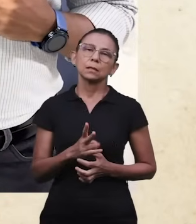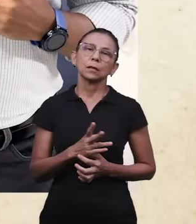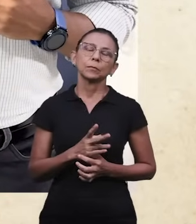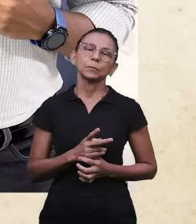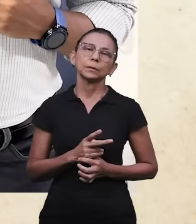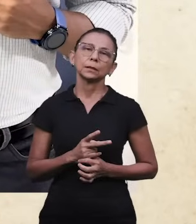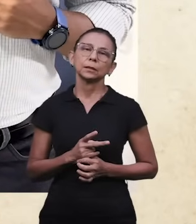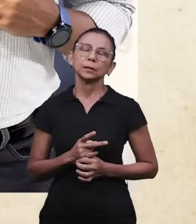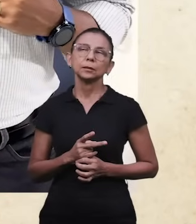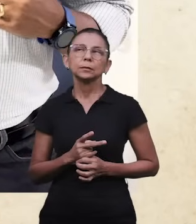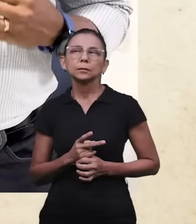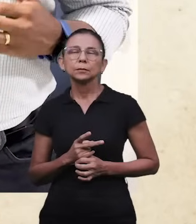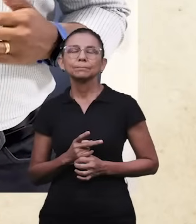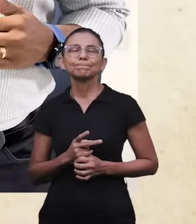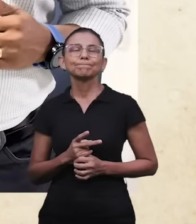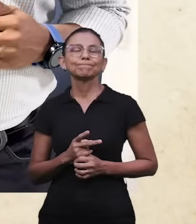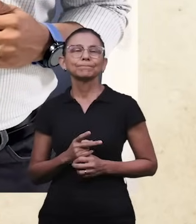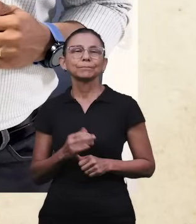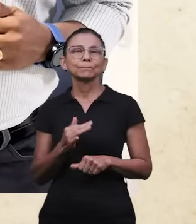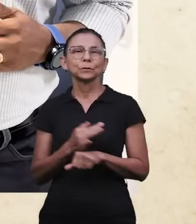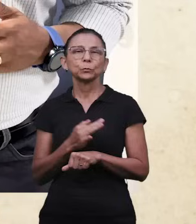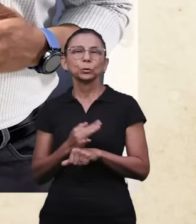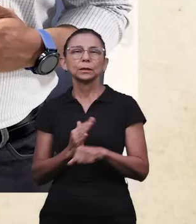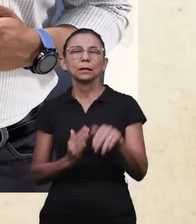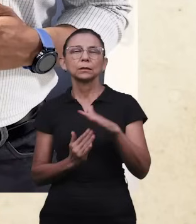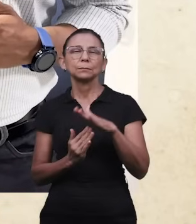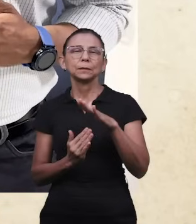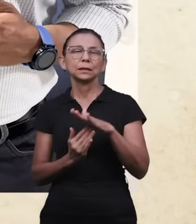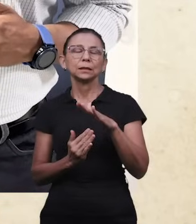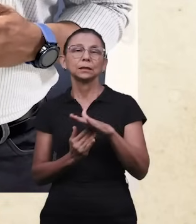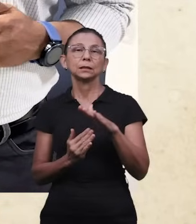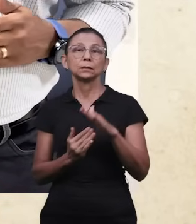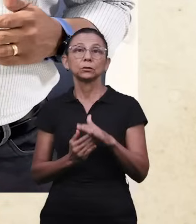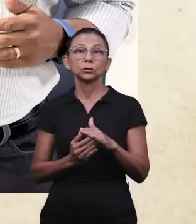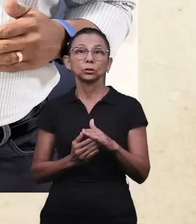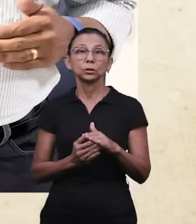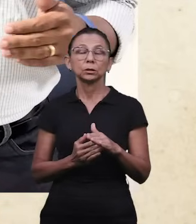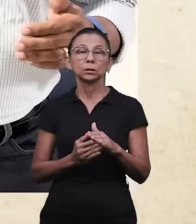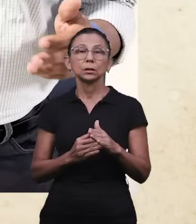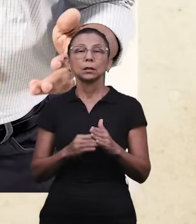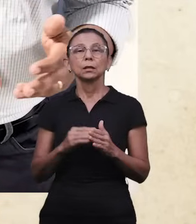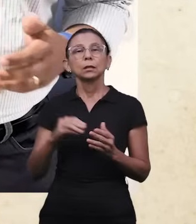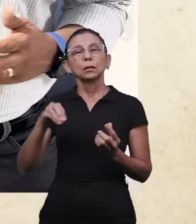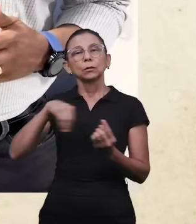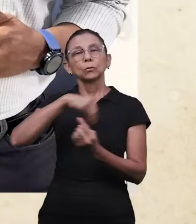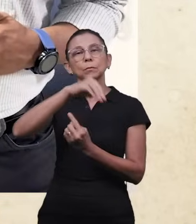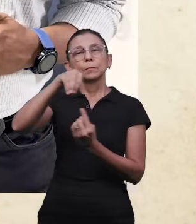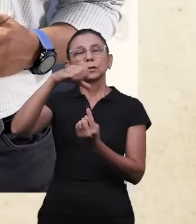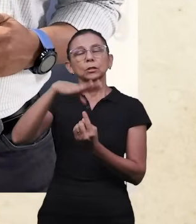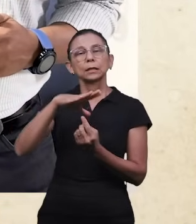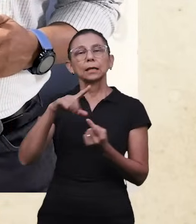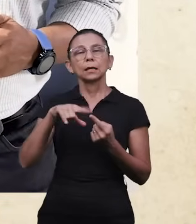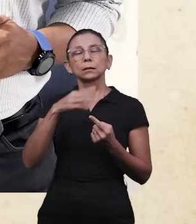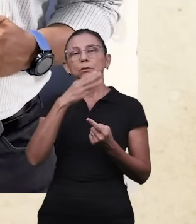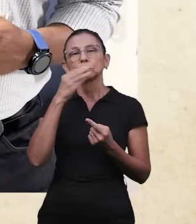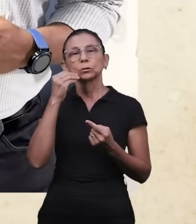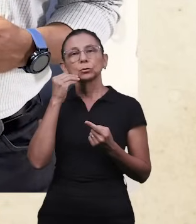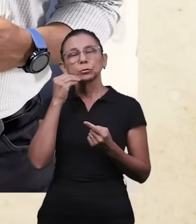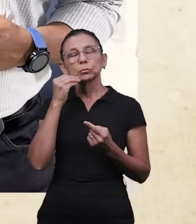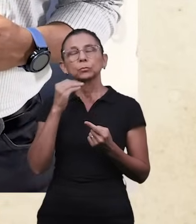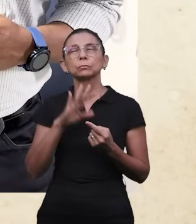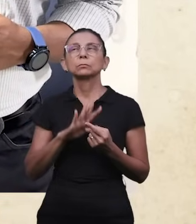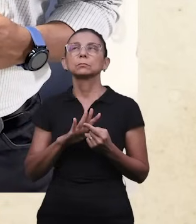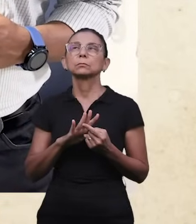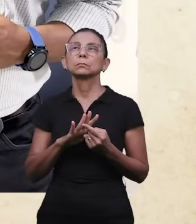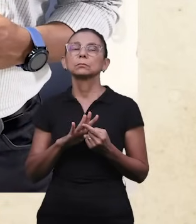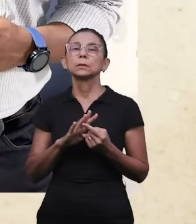nossa limitação, usando os recursos da graça, se for o caso, um jejum. O clamor pelo sangue de